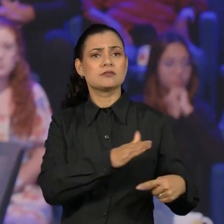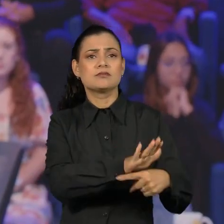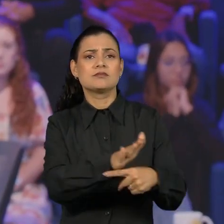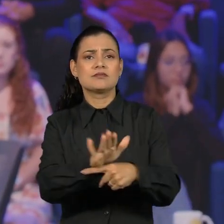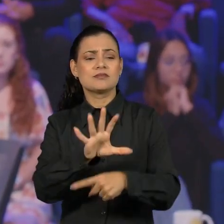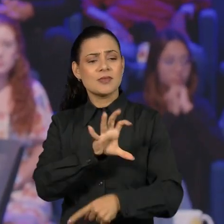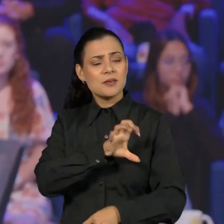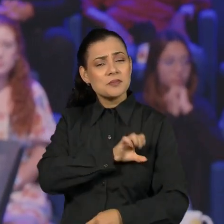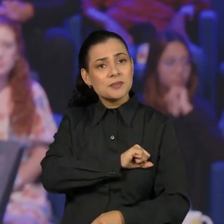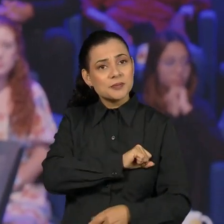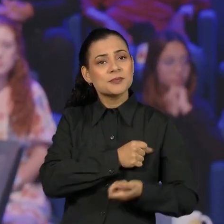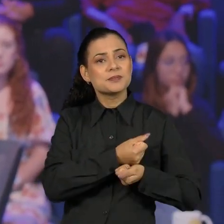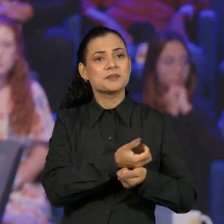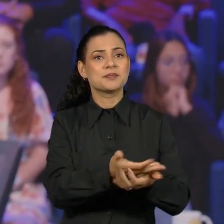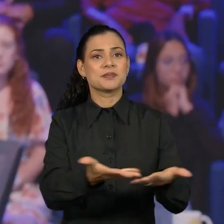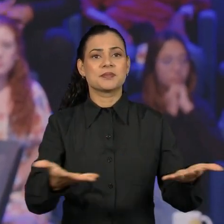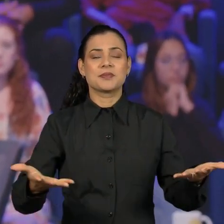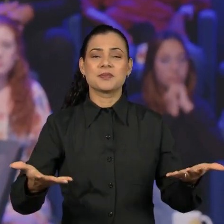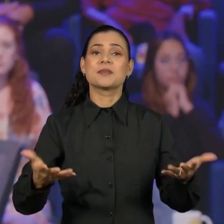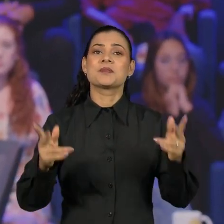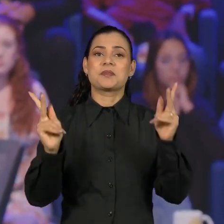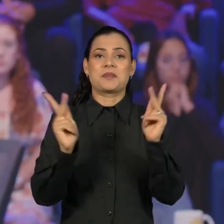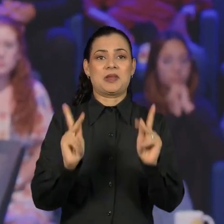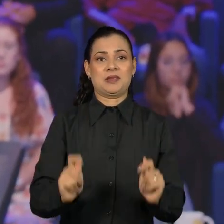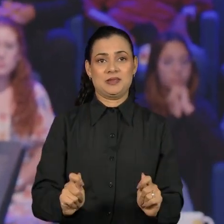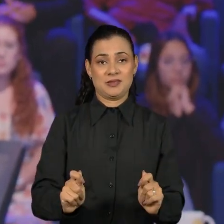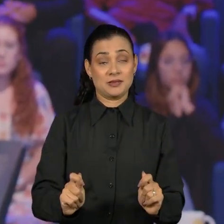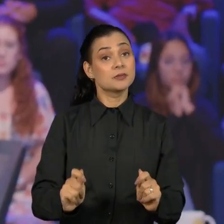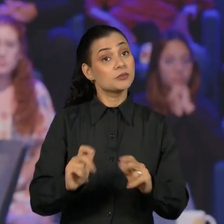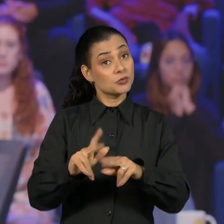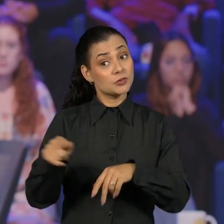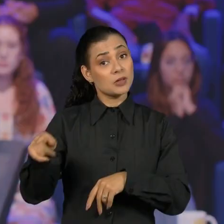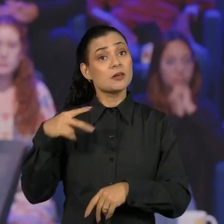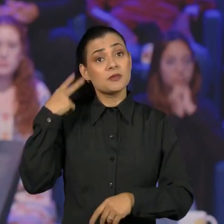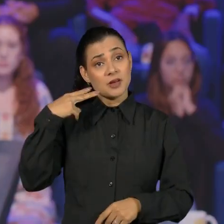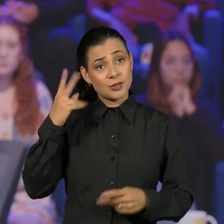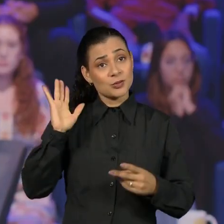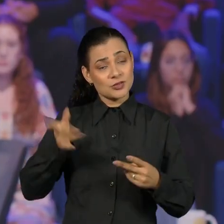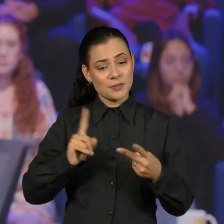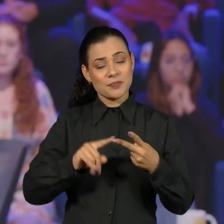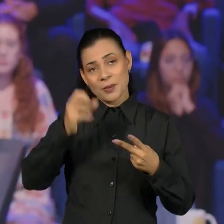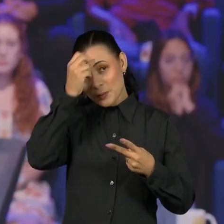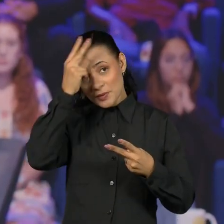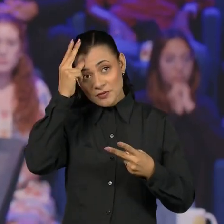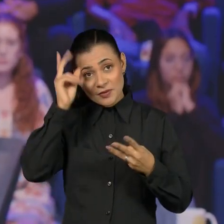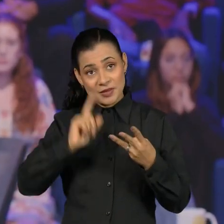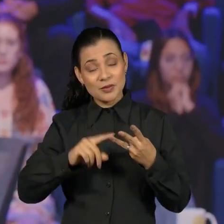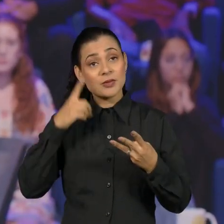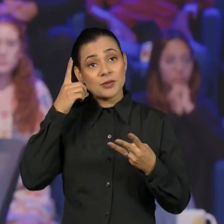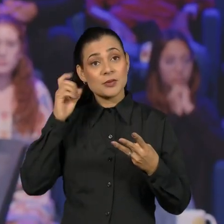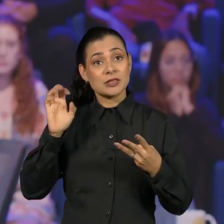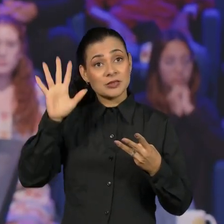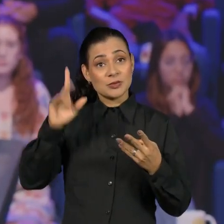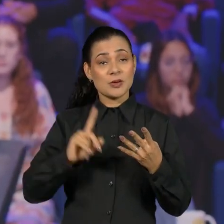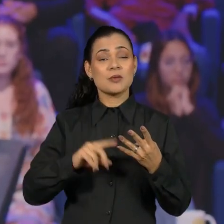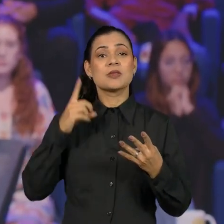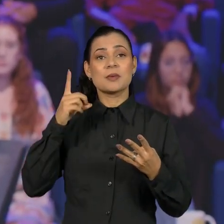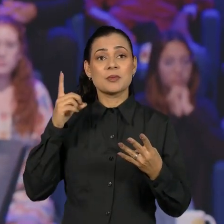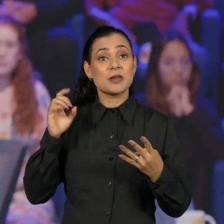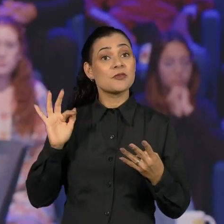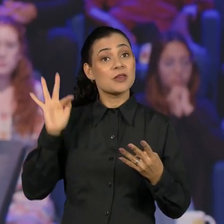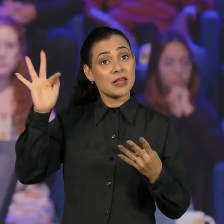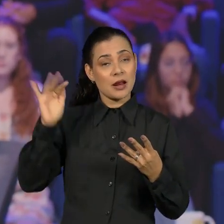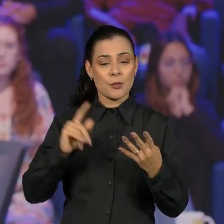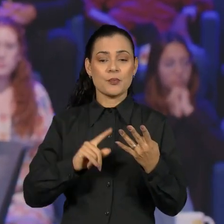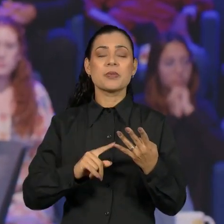o amor, uma política para a paz. Ele foi vereador, prefeito, deputado estadual, deputado